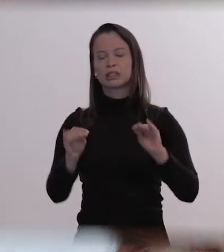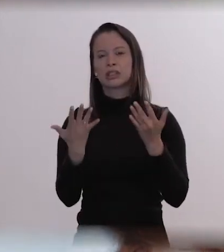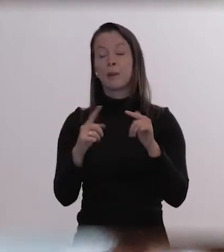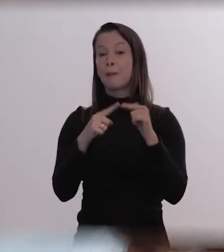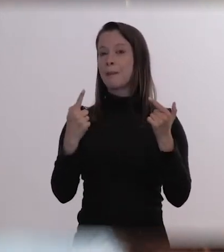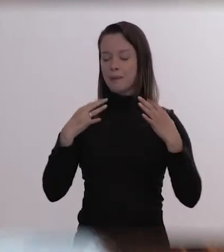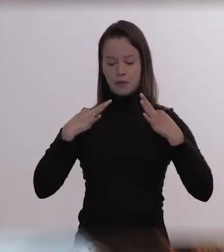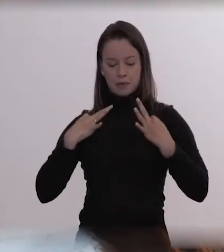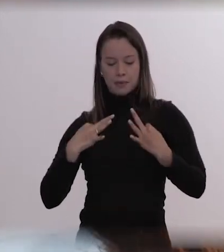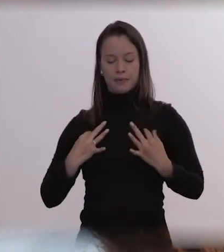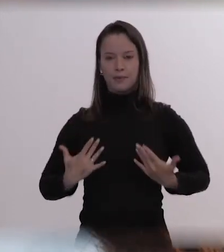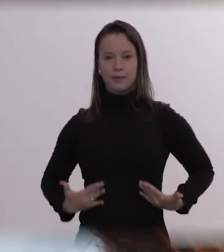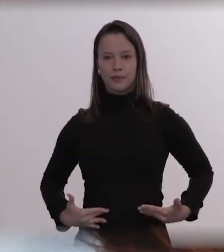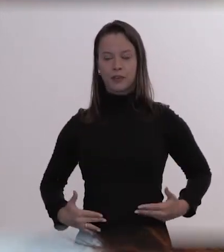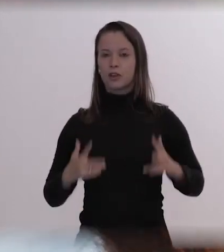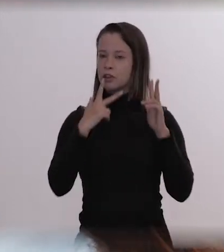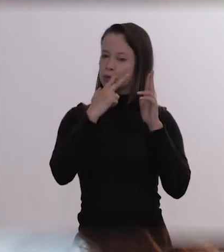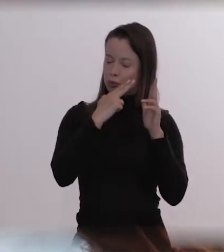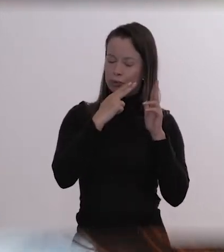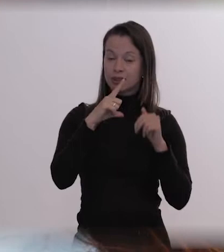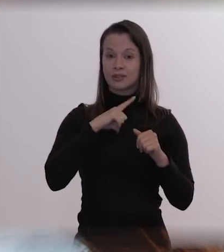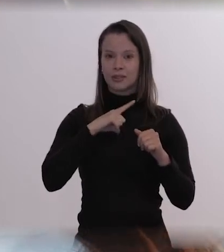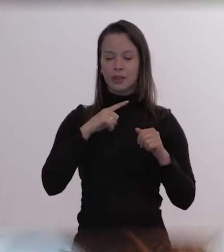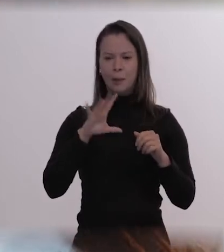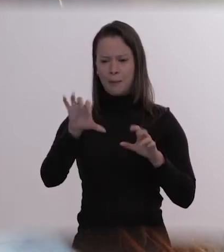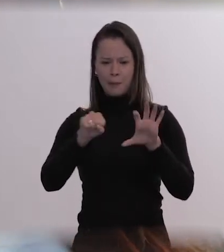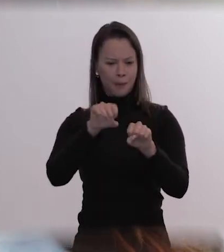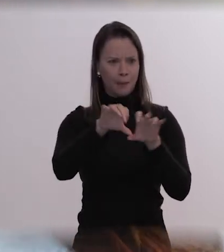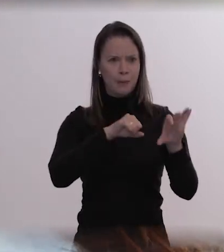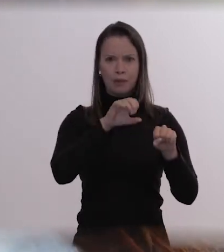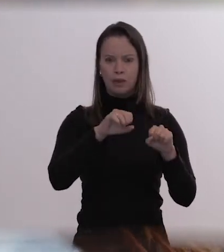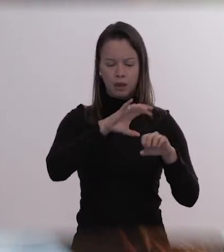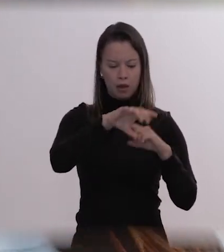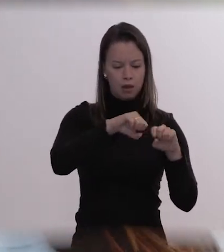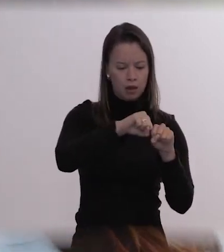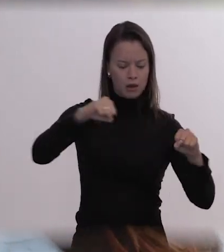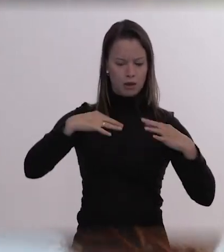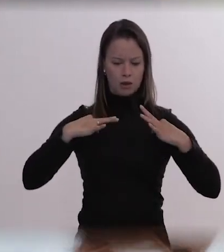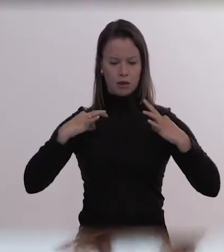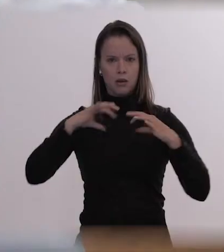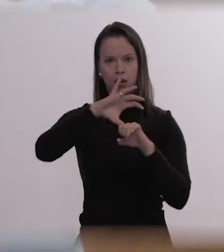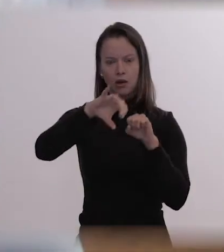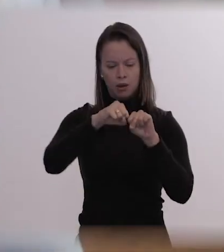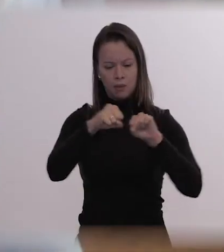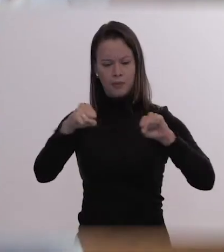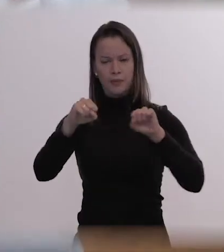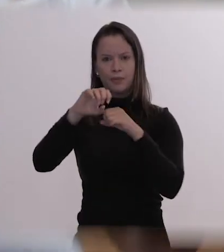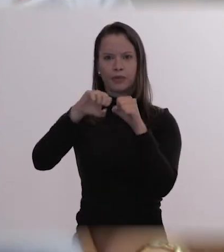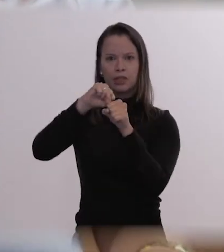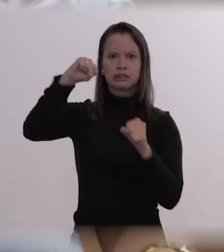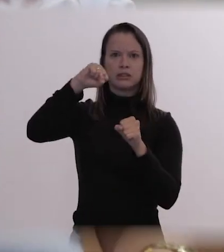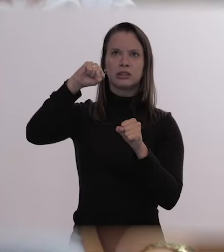eu tenho camisolas. E peguei inúmeras camisolas, fui amarrando uma na outra,